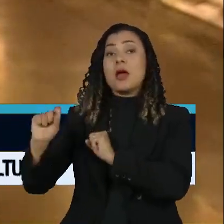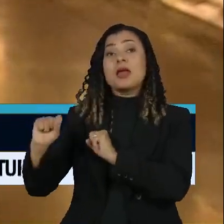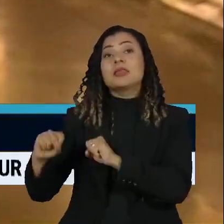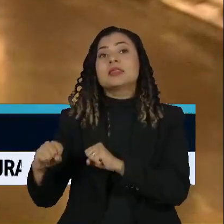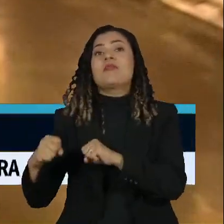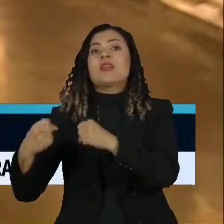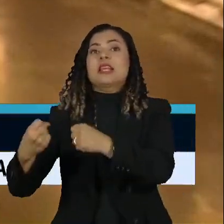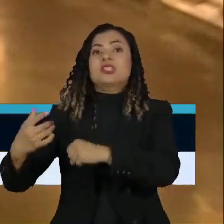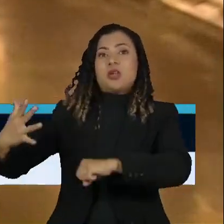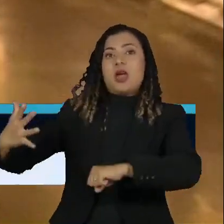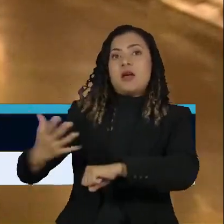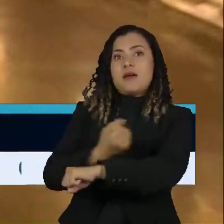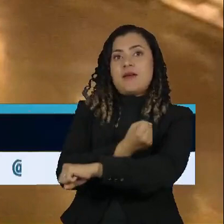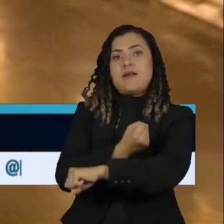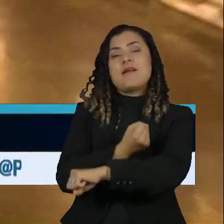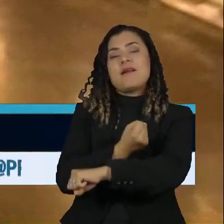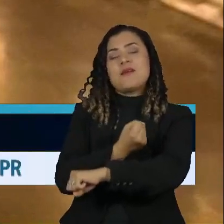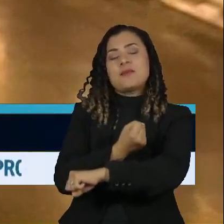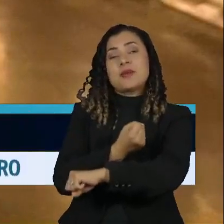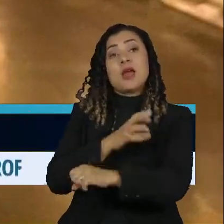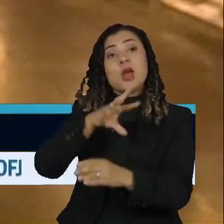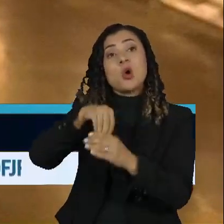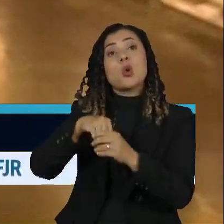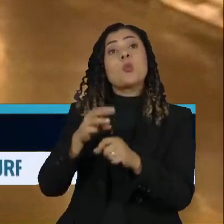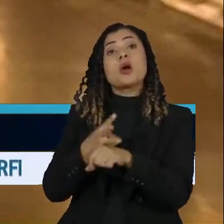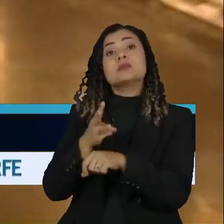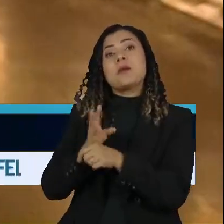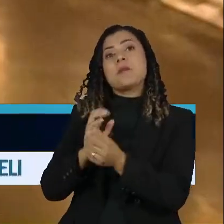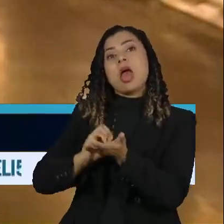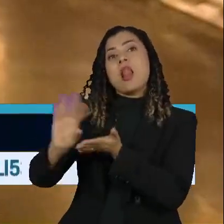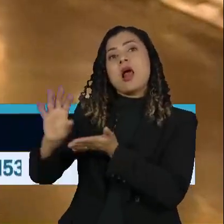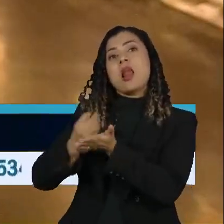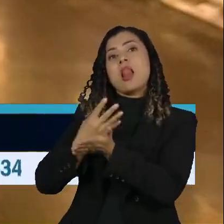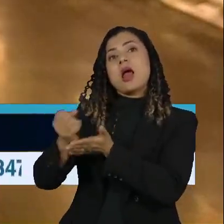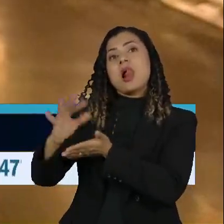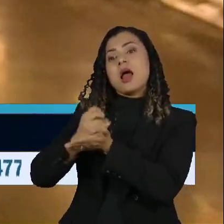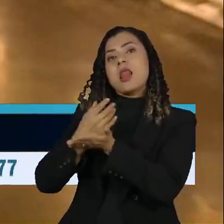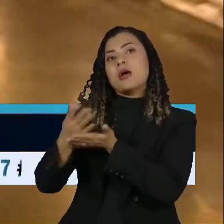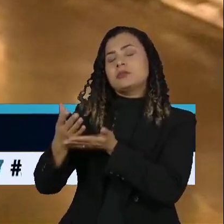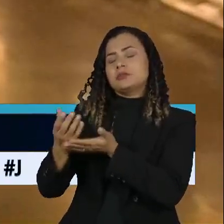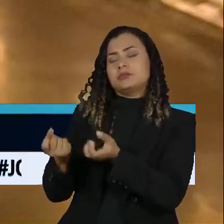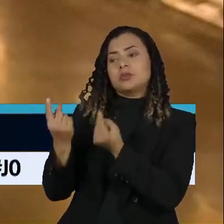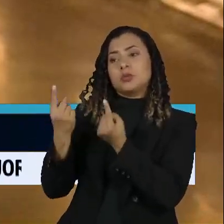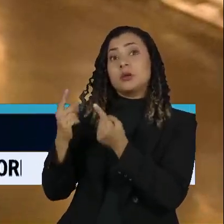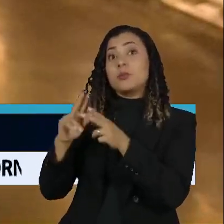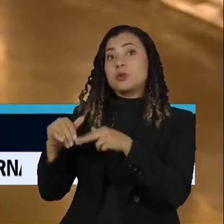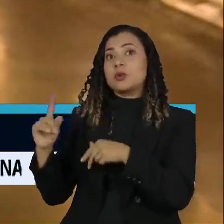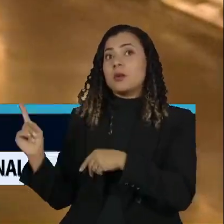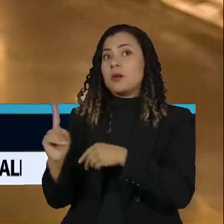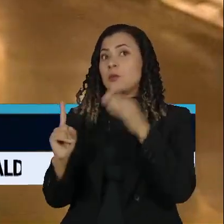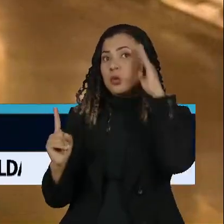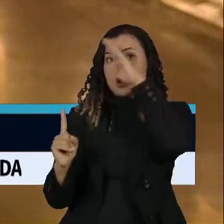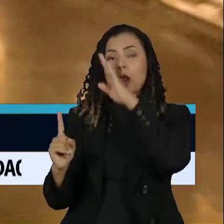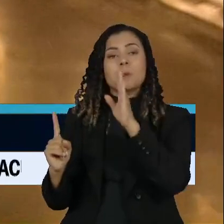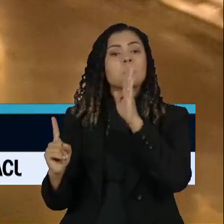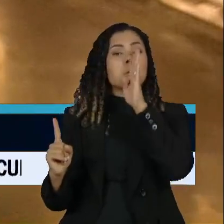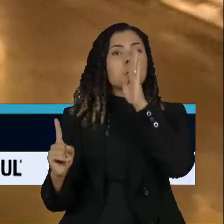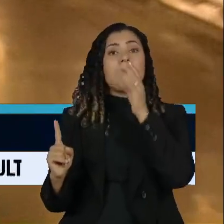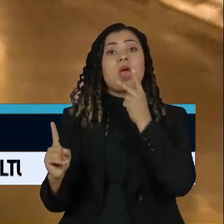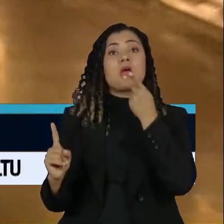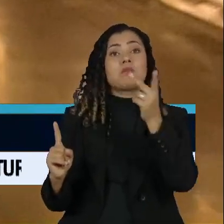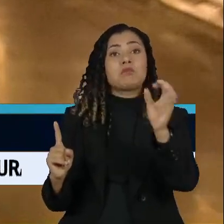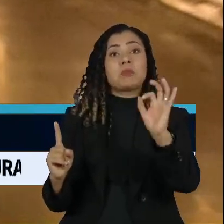um golpe de Estado em um grupo de mensagens por aplicativo. Bolsonaro ficou em silêncio, mas na